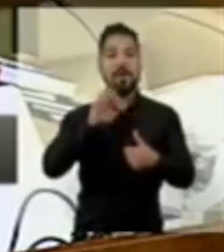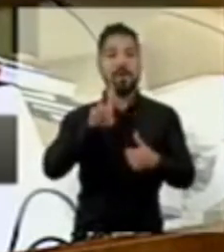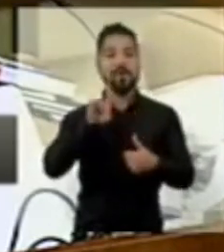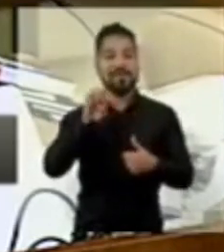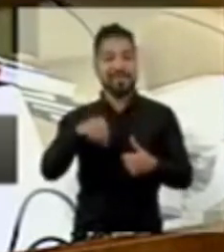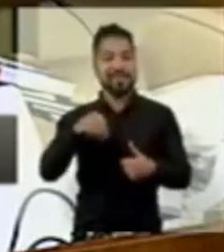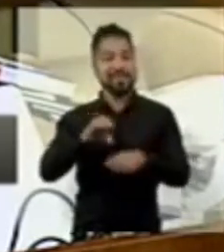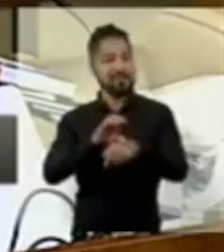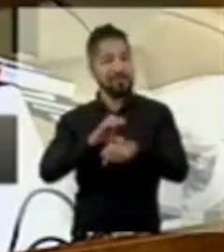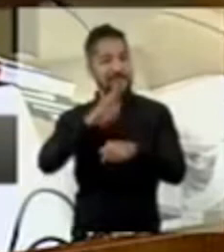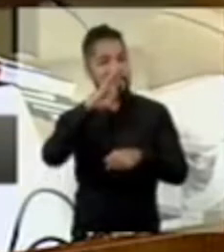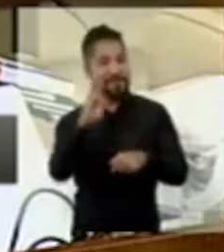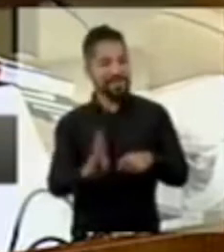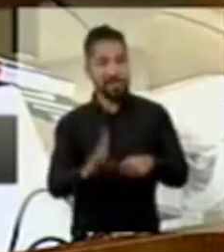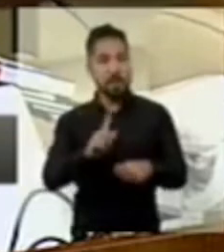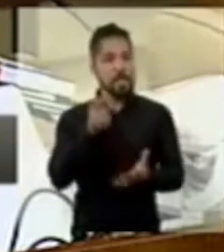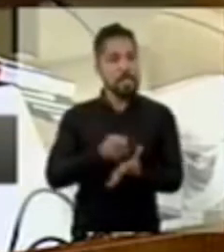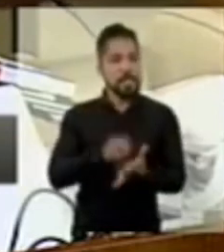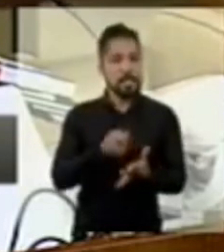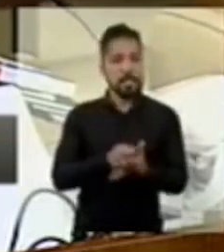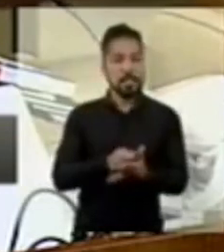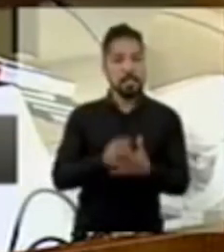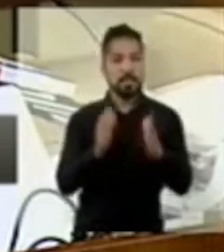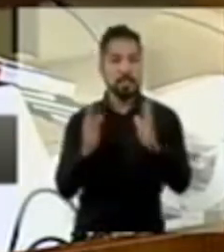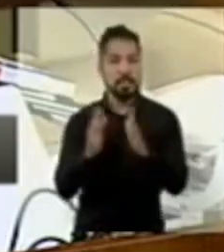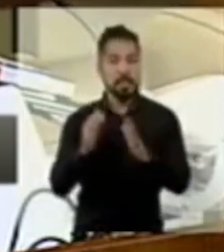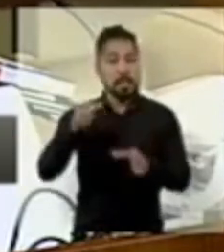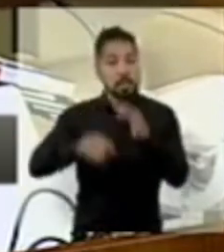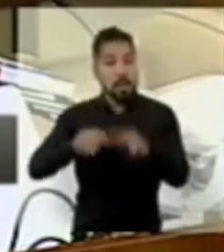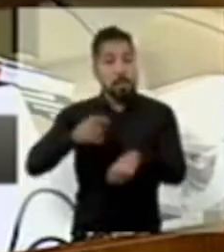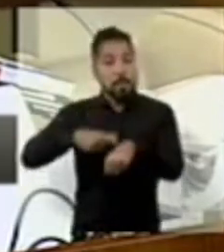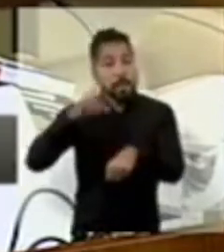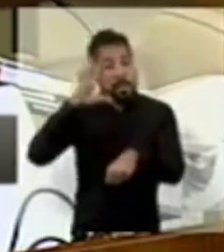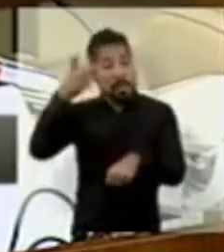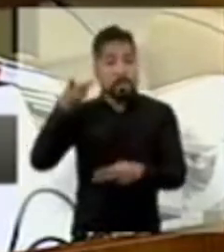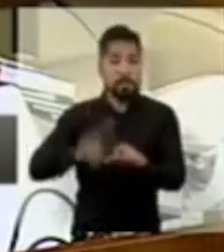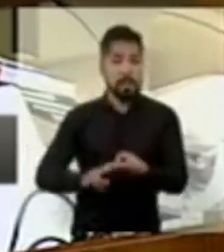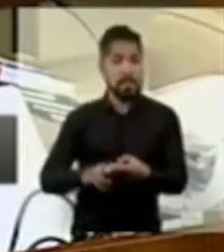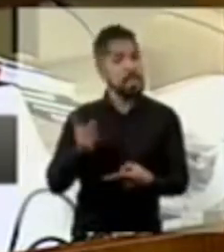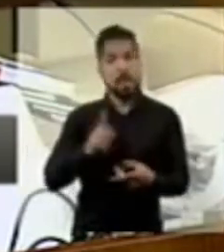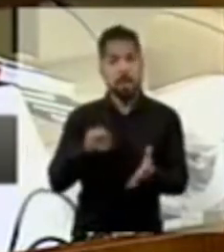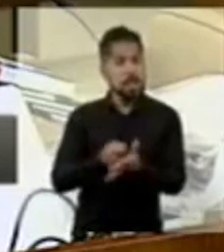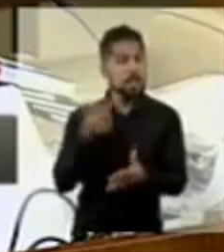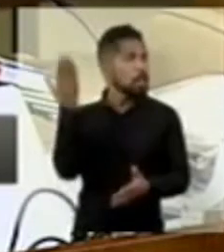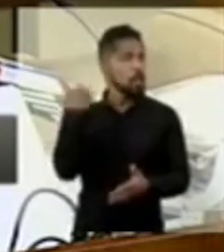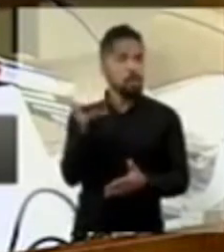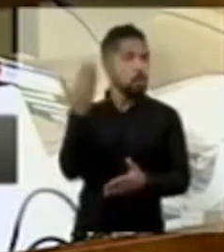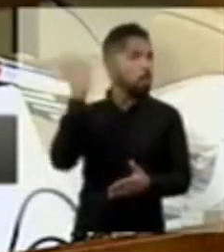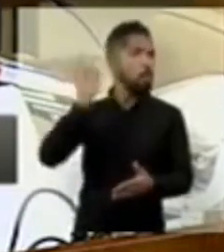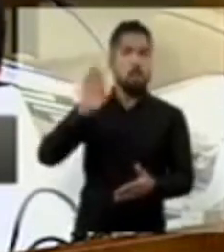exige o trânsito em julgado para a decretação de prisão não exige nunca exigir